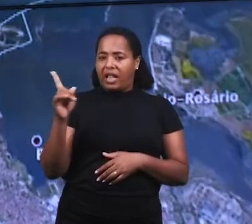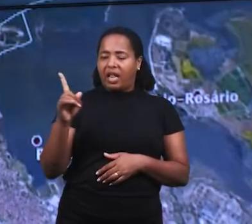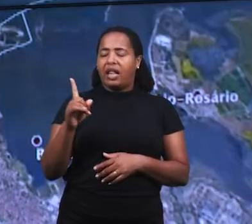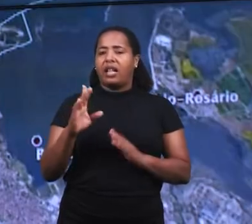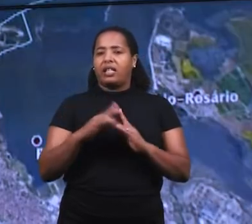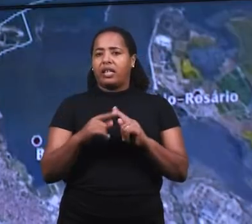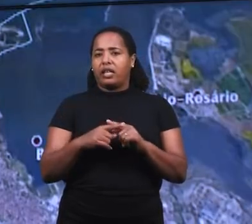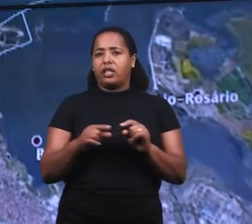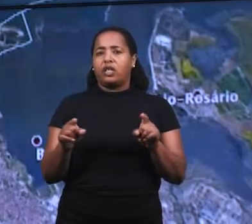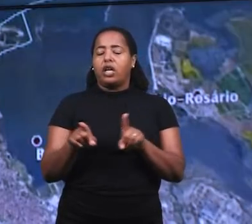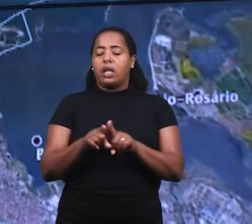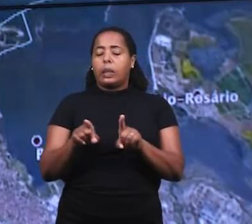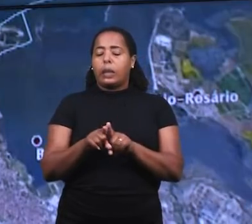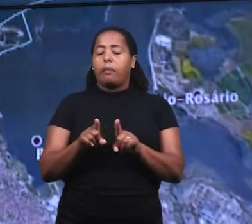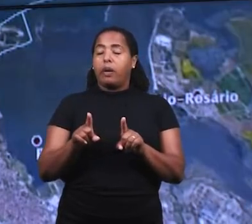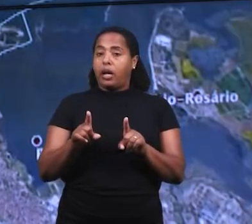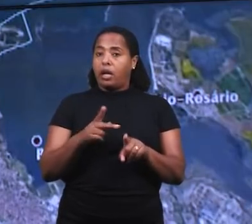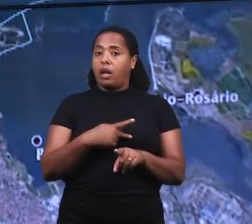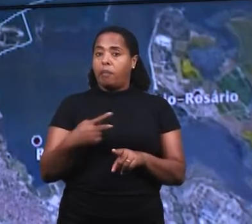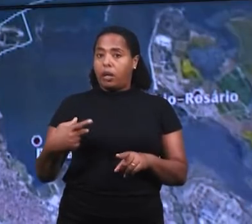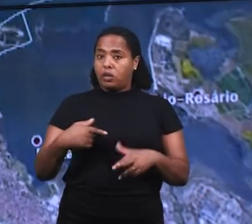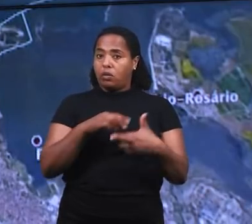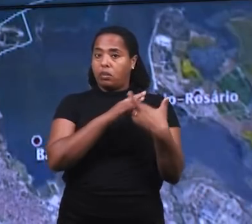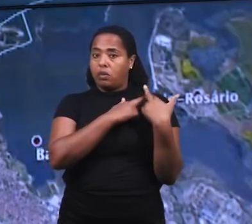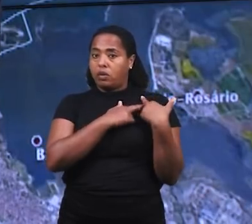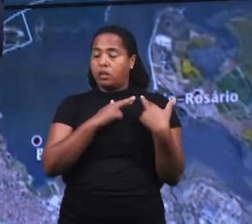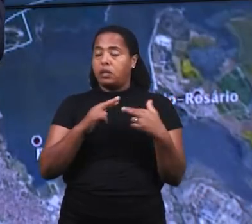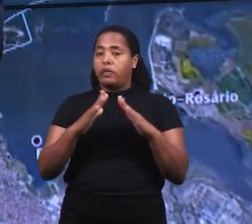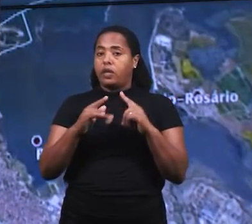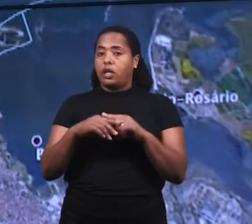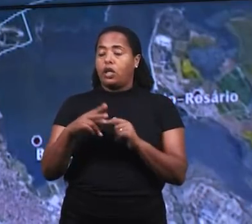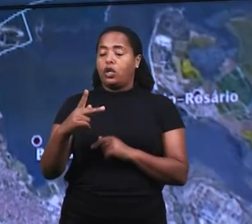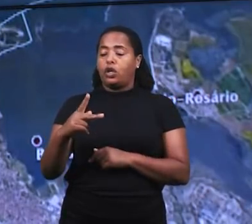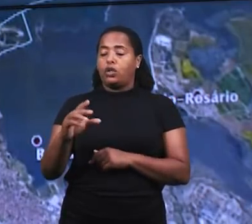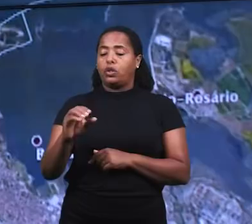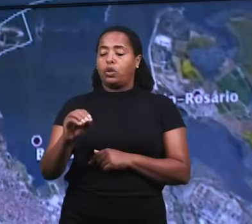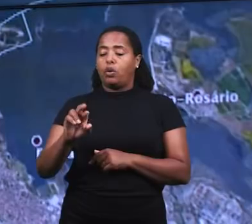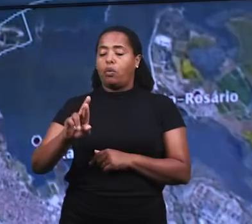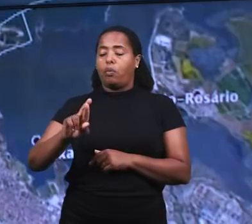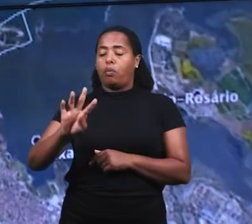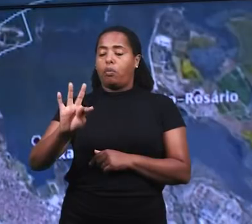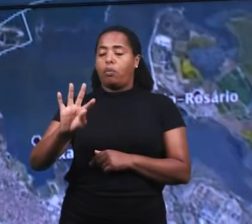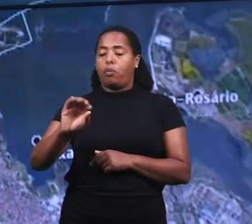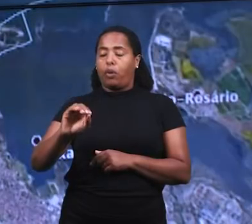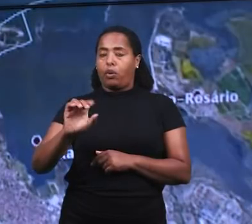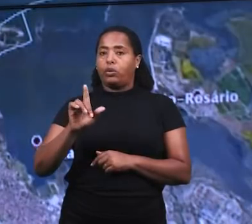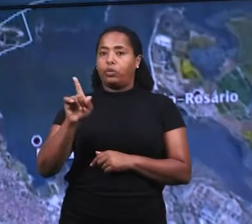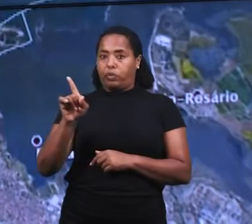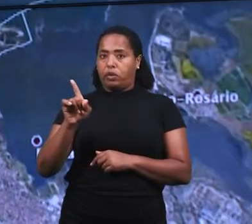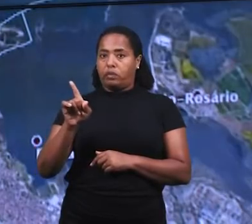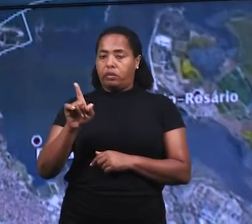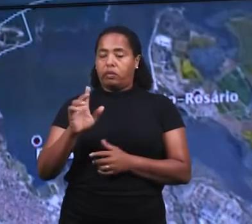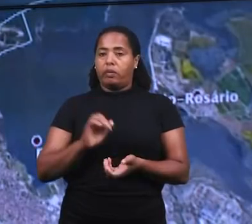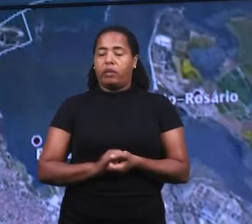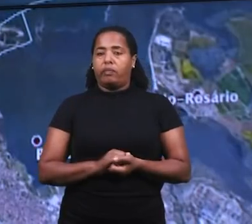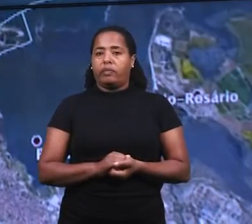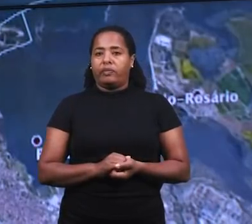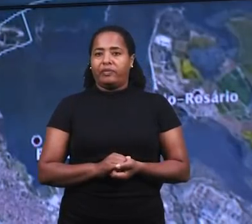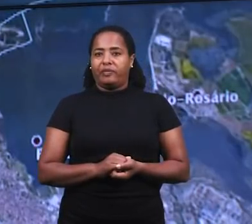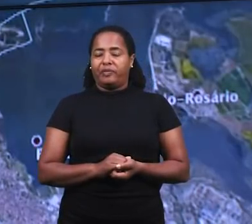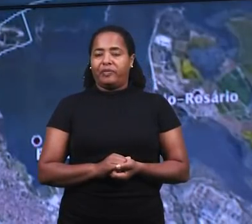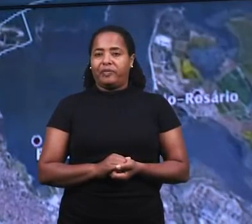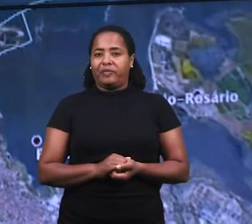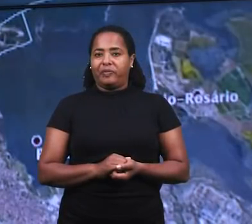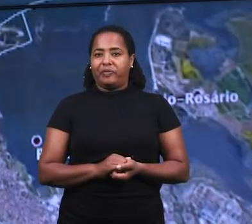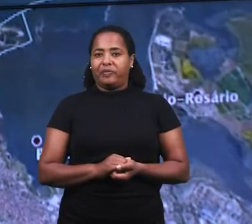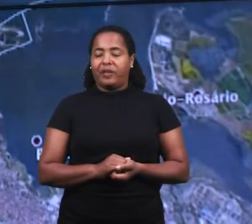das suas igrejas. Inclusive, ele é pastor também da igreja de Porto, quando nós brevemente teremos testemunhos